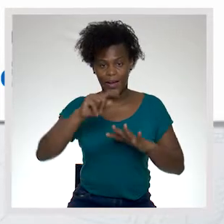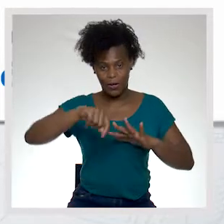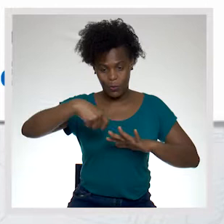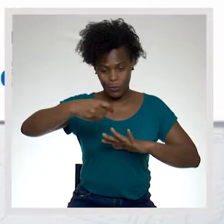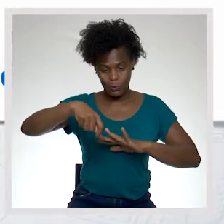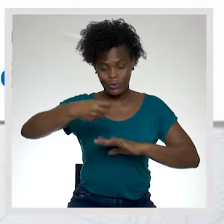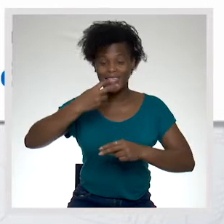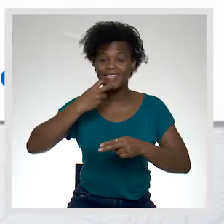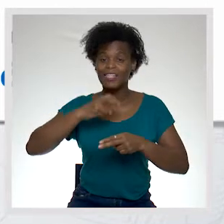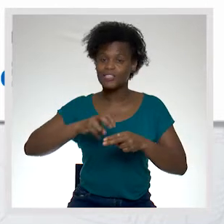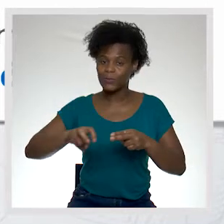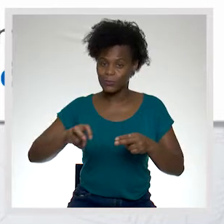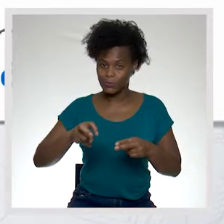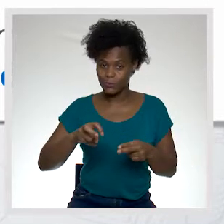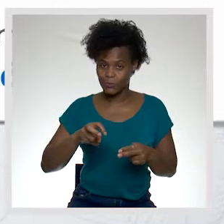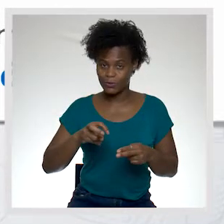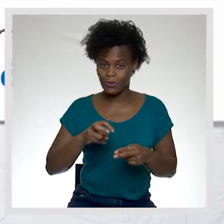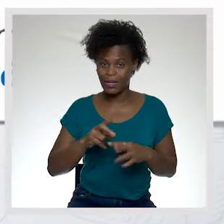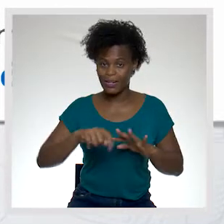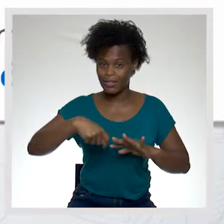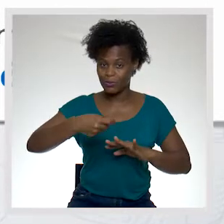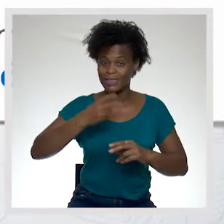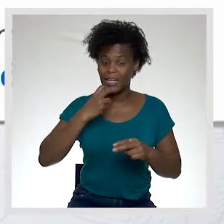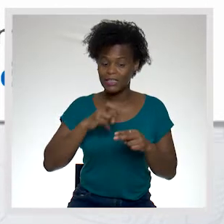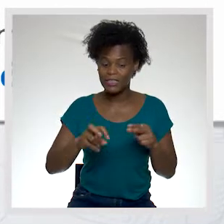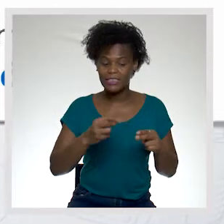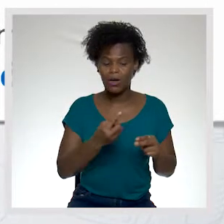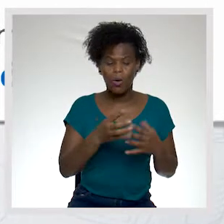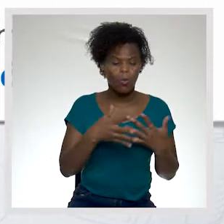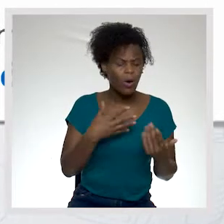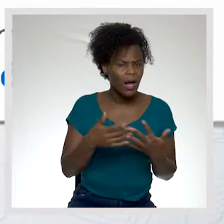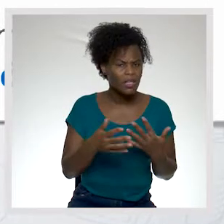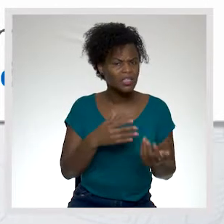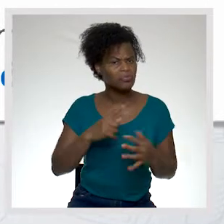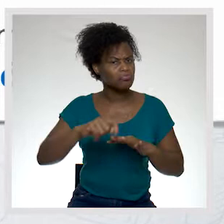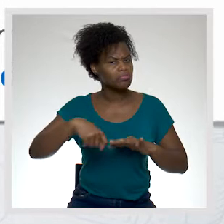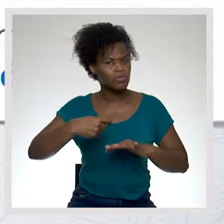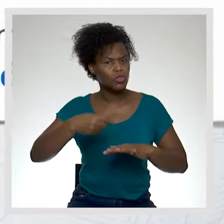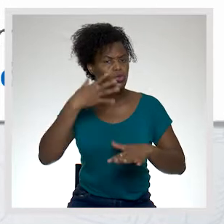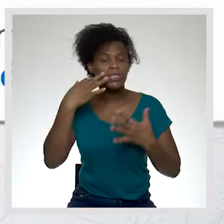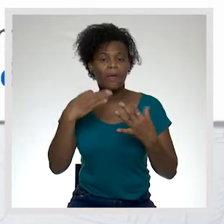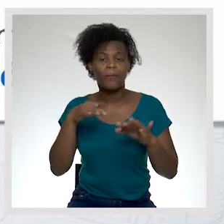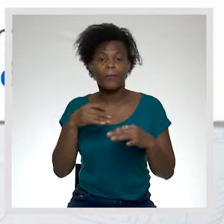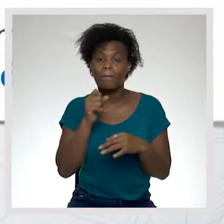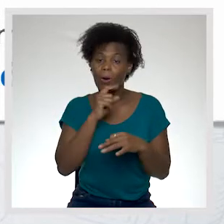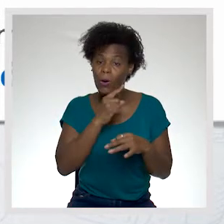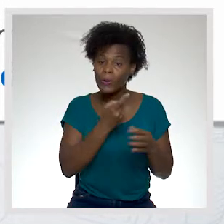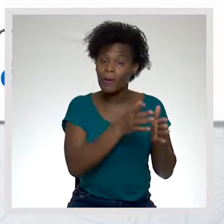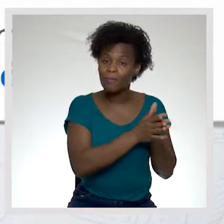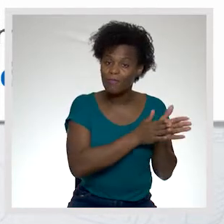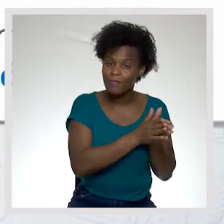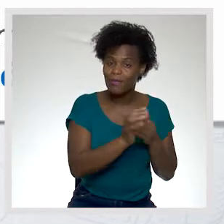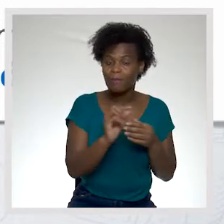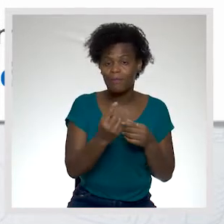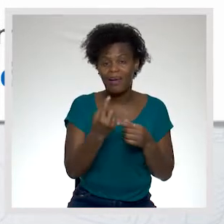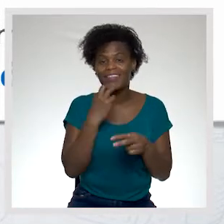Recursos energéticos. Recursos energéticos são quaisquer recursos naturais que possam ser aproveitados para